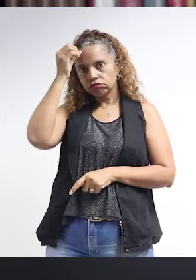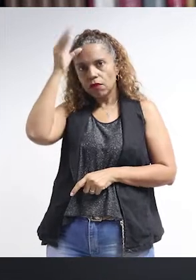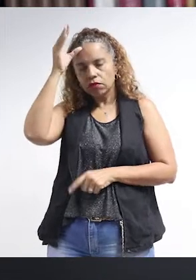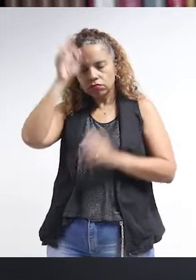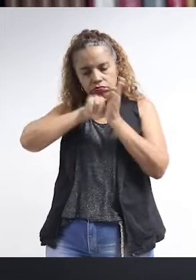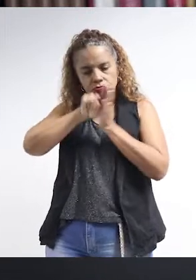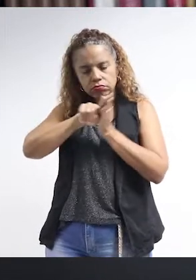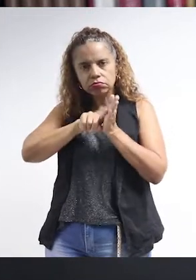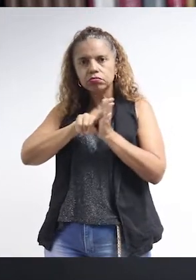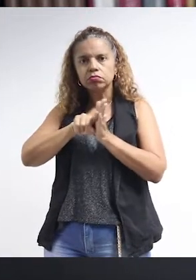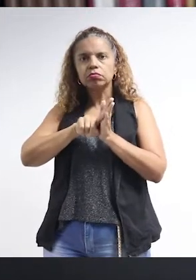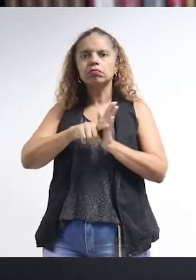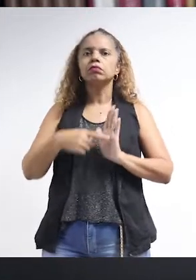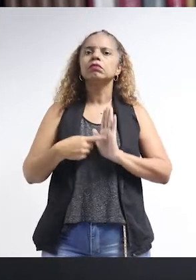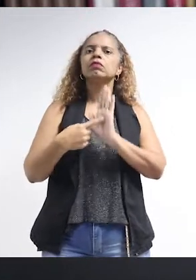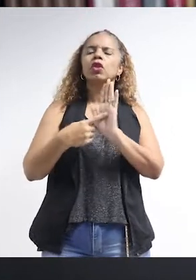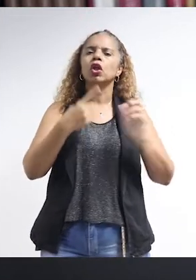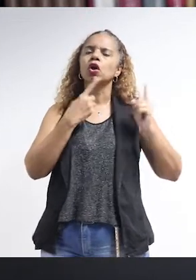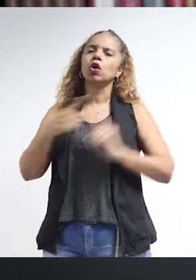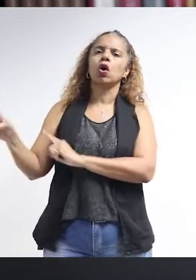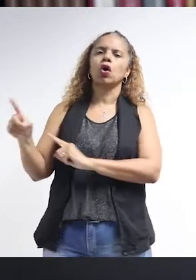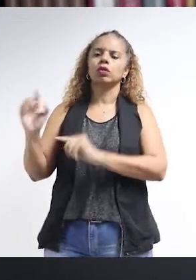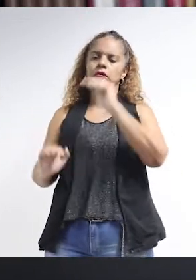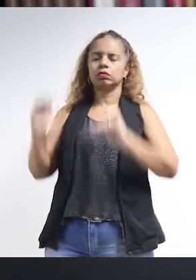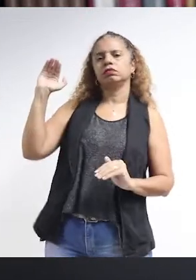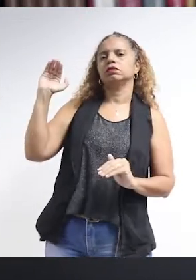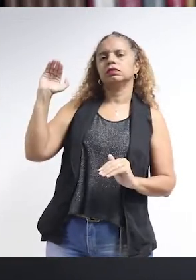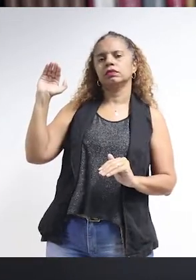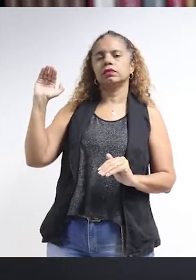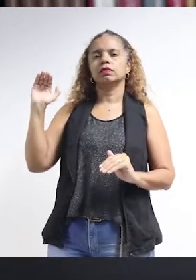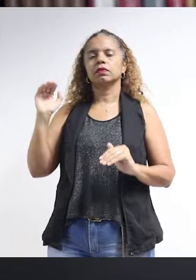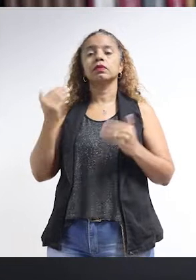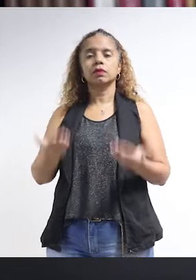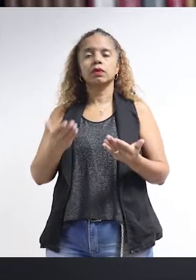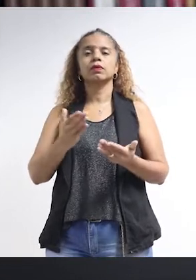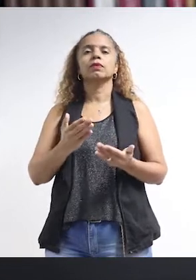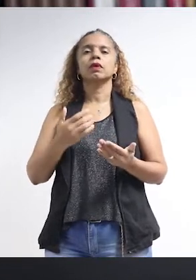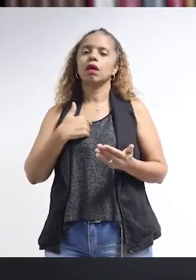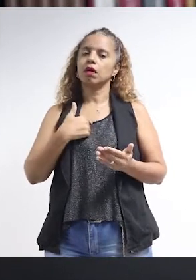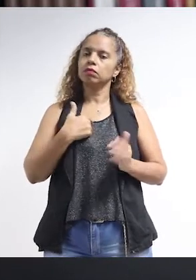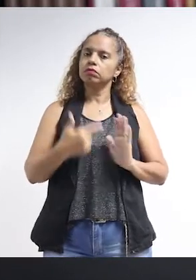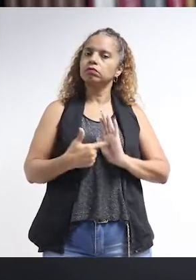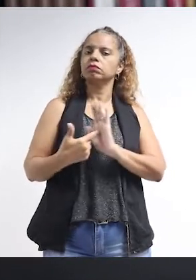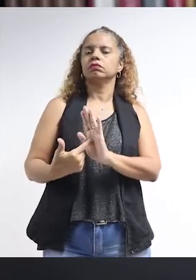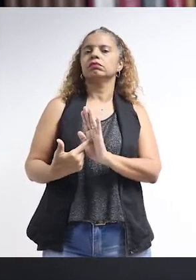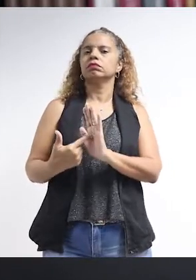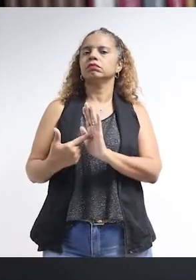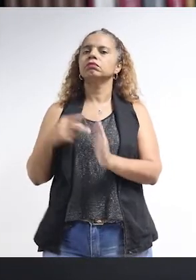numa contra-hegemonia dessa realidade de desigualdade. Então, me